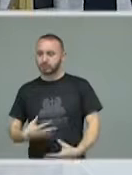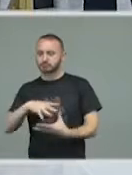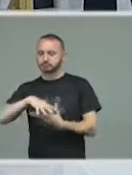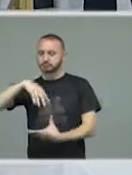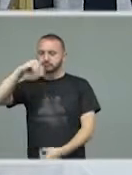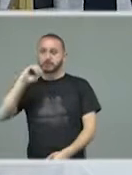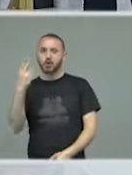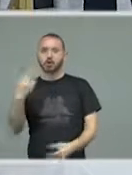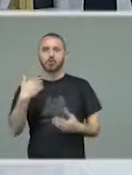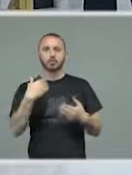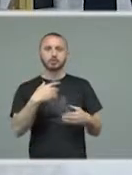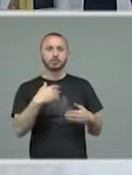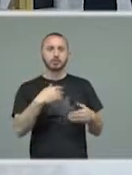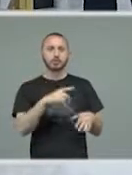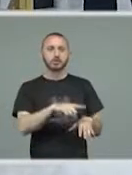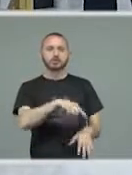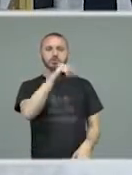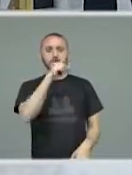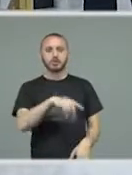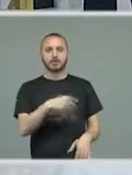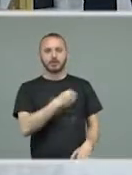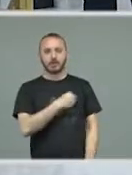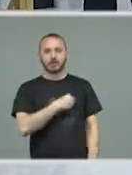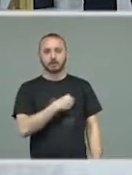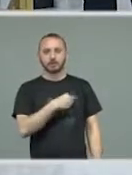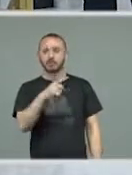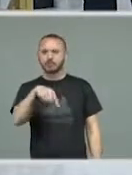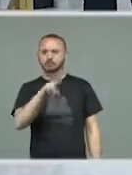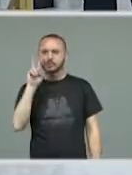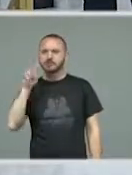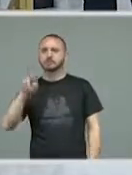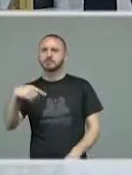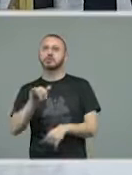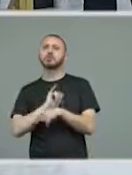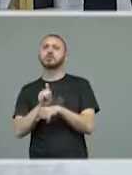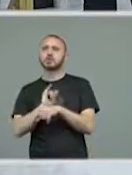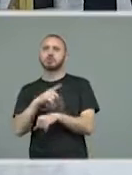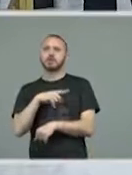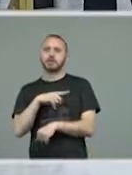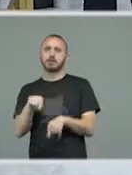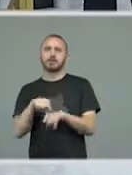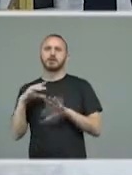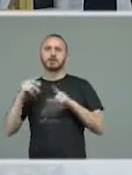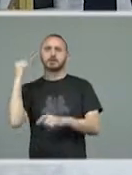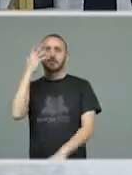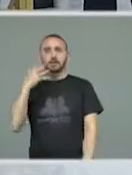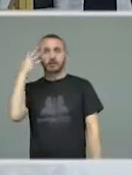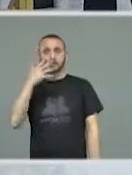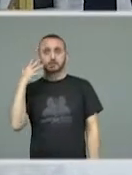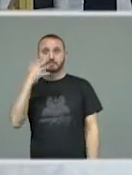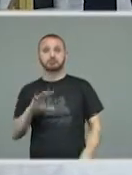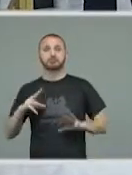Você pode conferir depois no que eles vão lançar. Se não, veja no YouTube todas as pregações que os